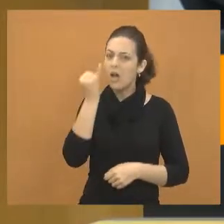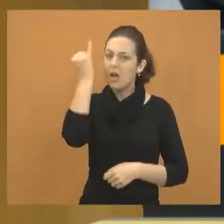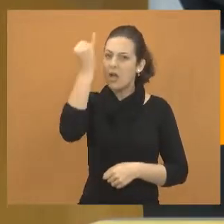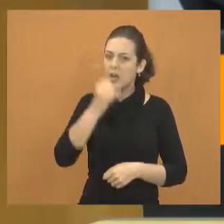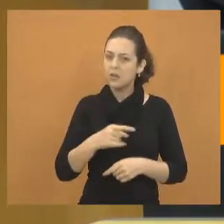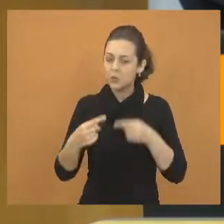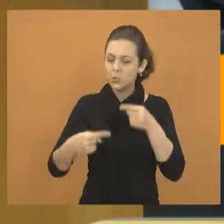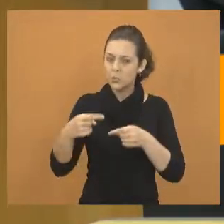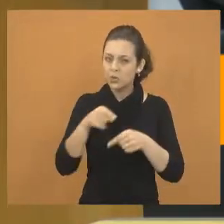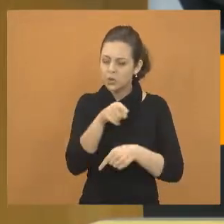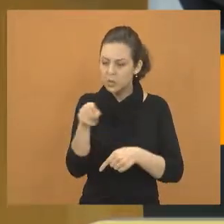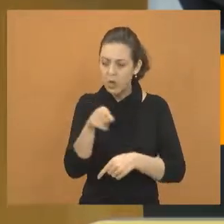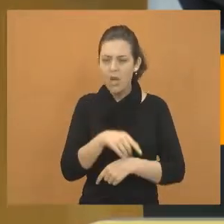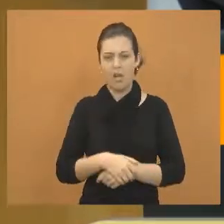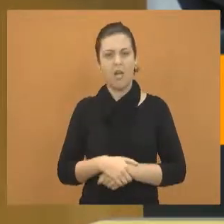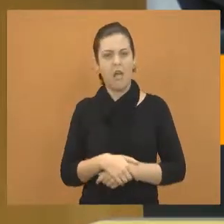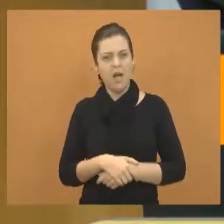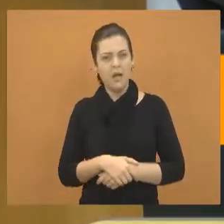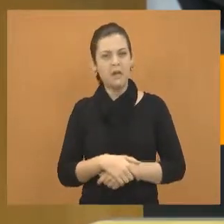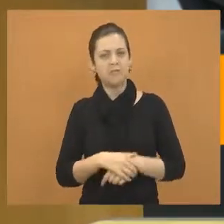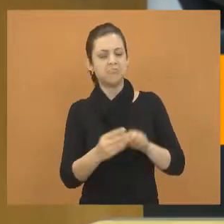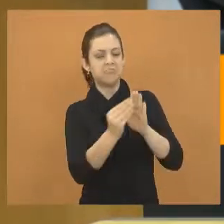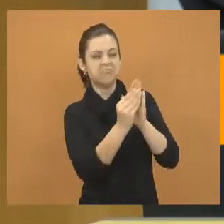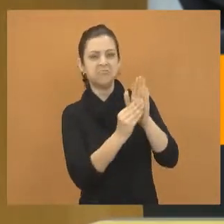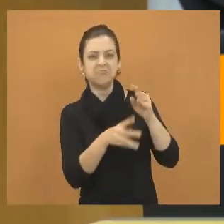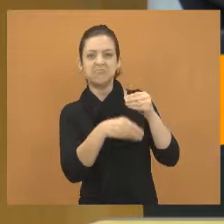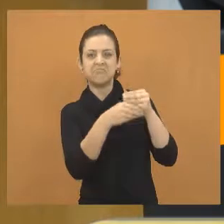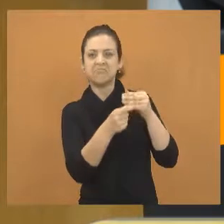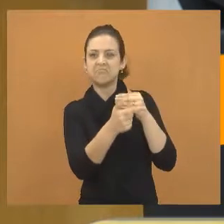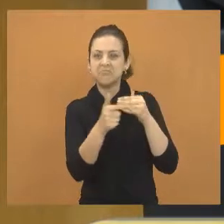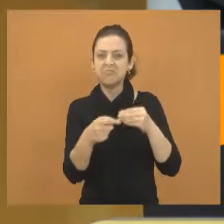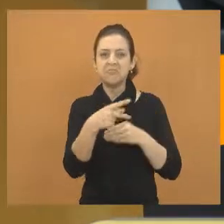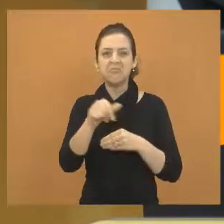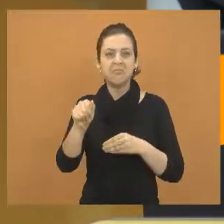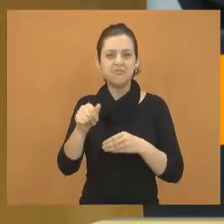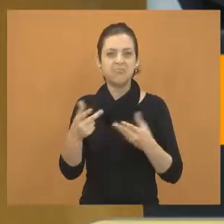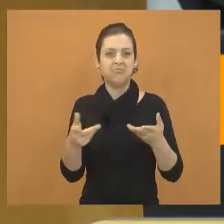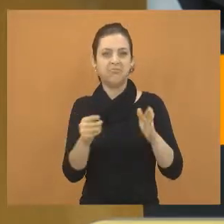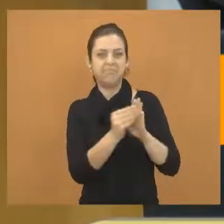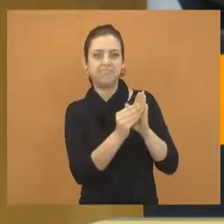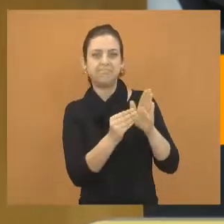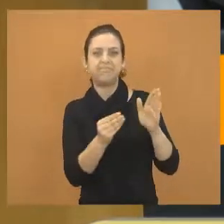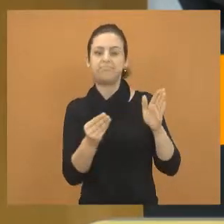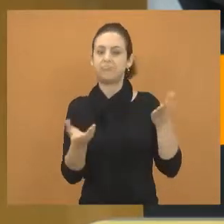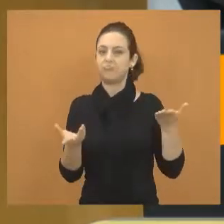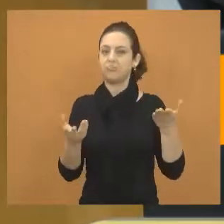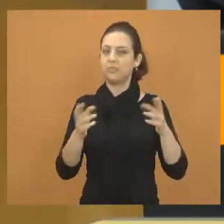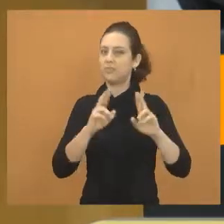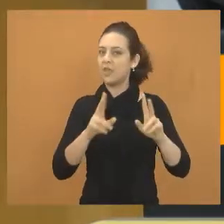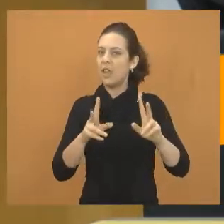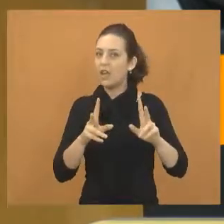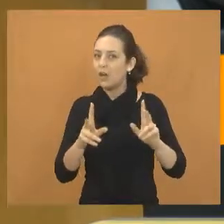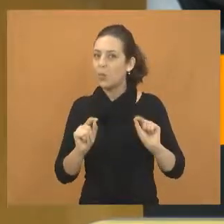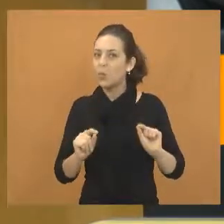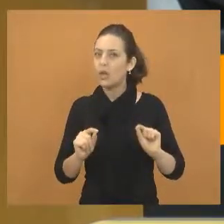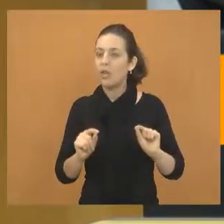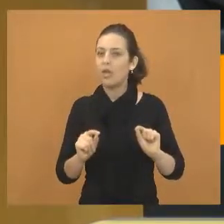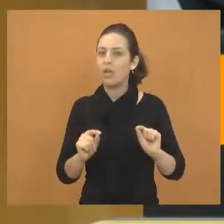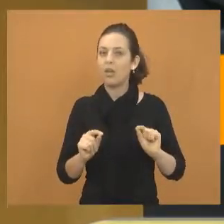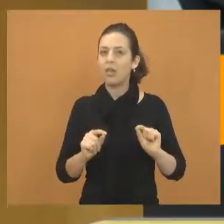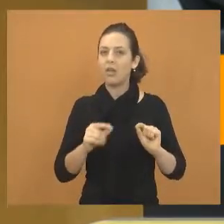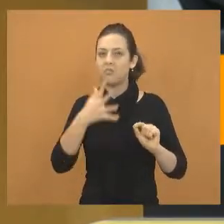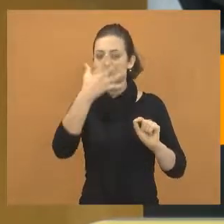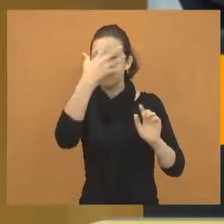estar discutindo isso aí. Não está no PPA, mas a gente não pode deixar cair no esquecimento. Eu acho que a gente tem